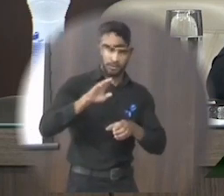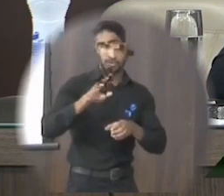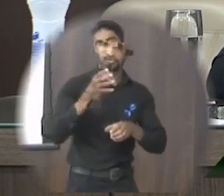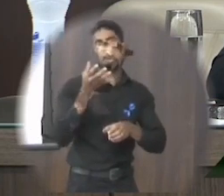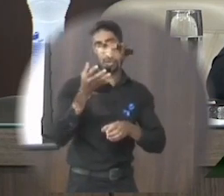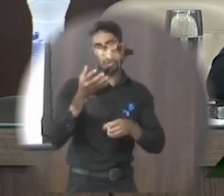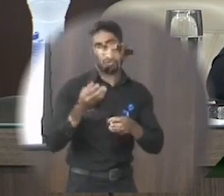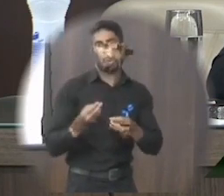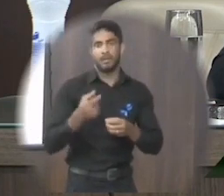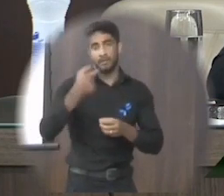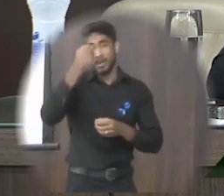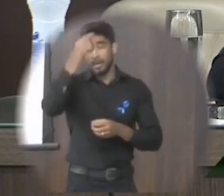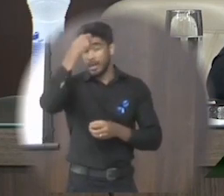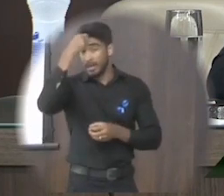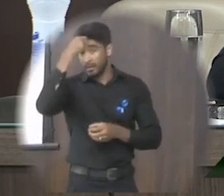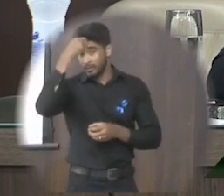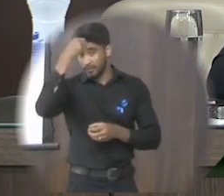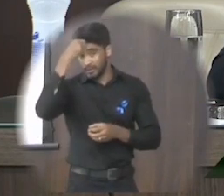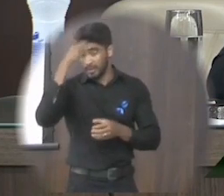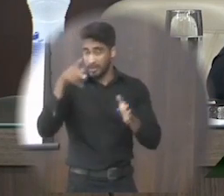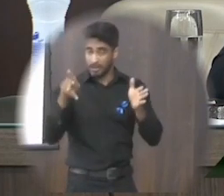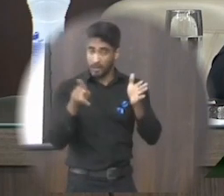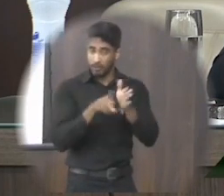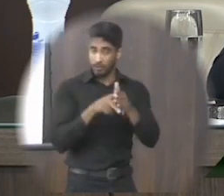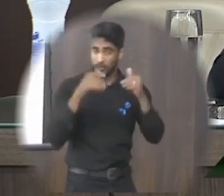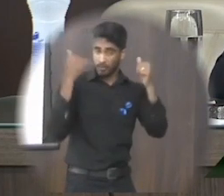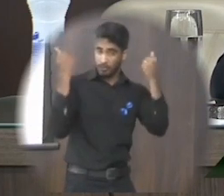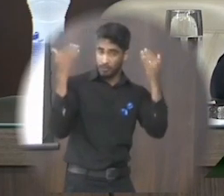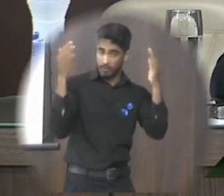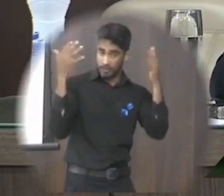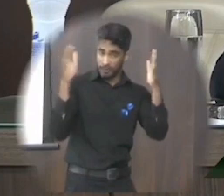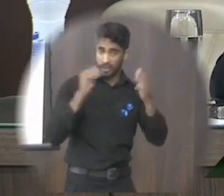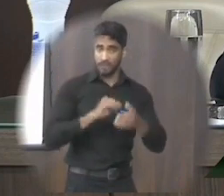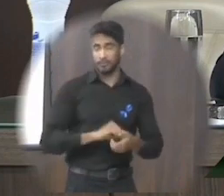que seja dada ciência ao próprio homenageado.